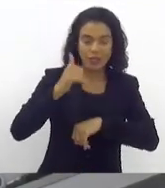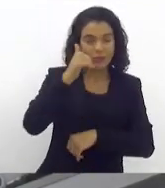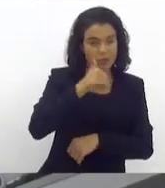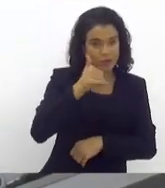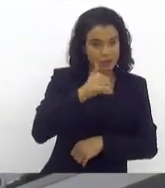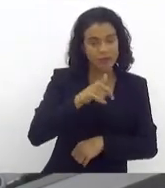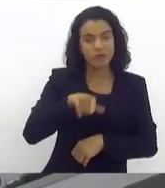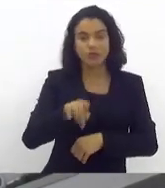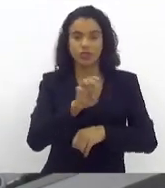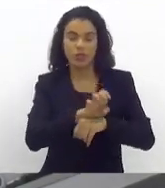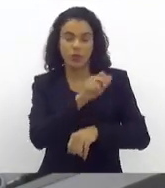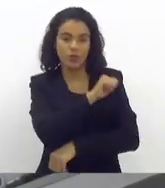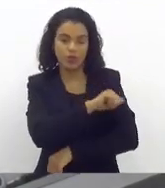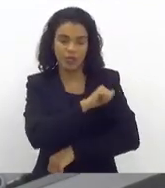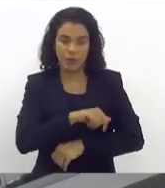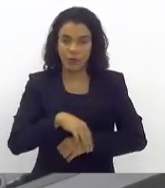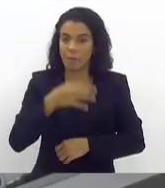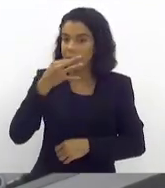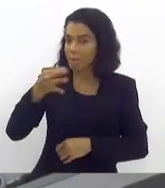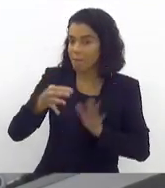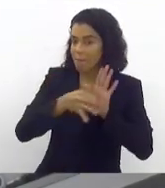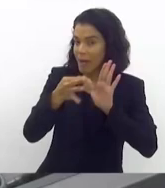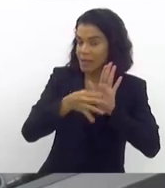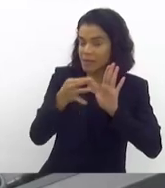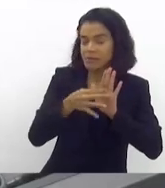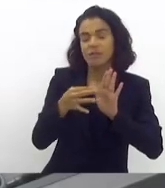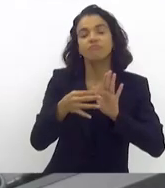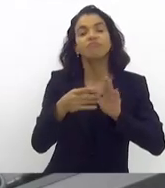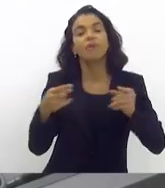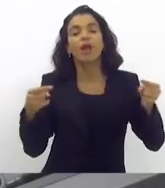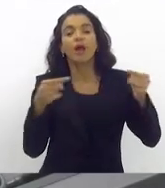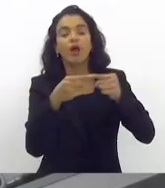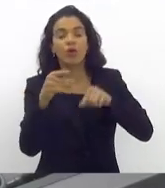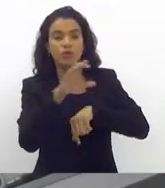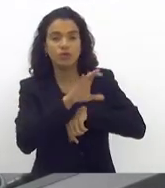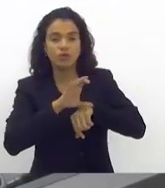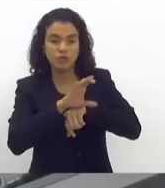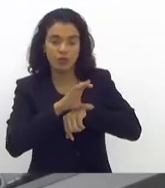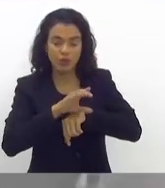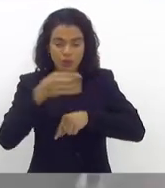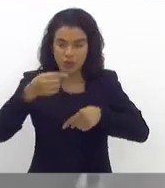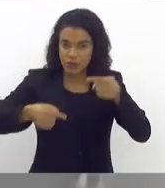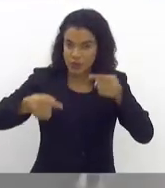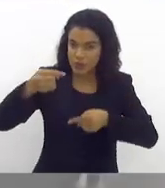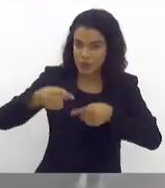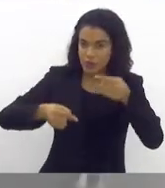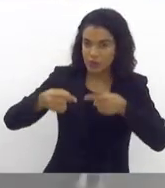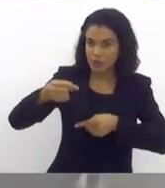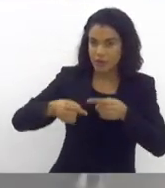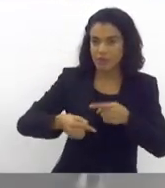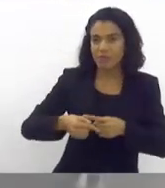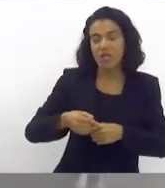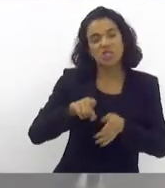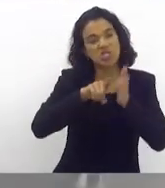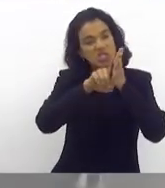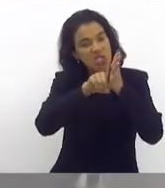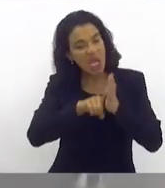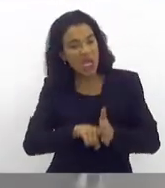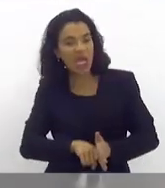outras providências, para aparecer, deputada Verônica Lima. Pela constitucionalidade. Em discussão. Mais um anglicismo. Check-up.